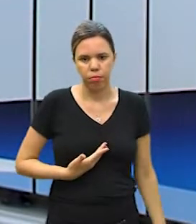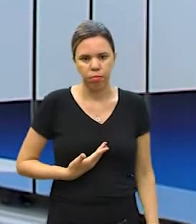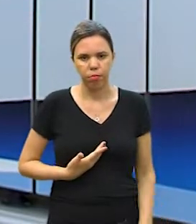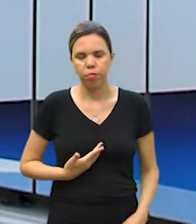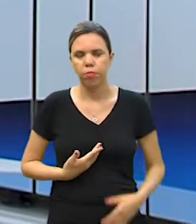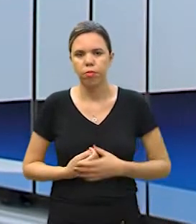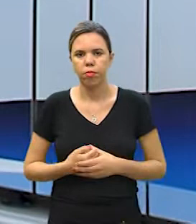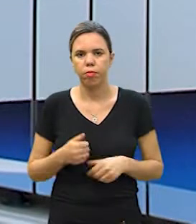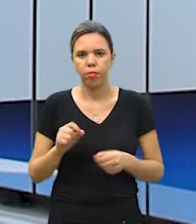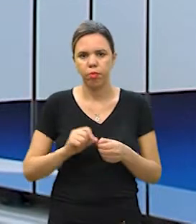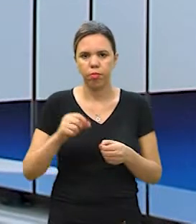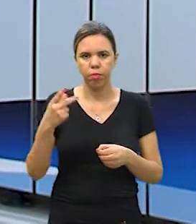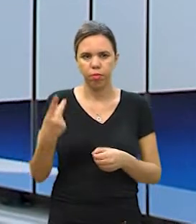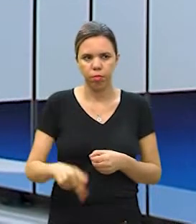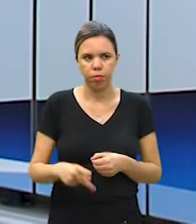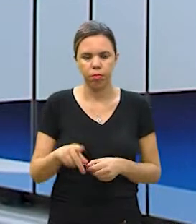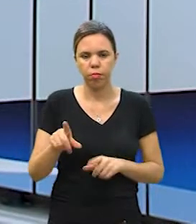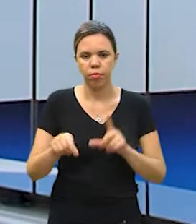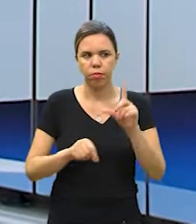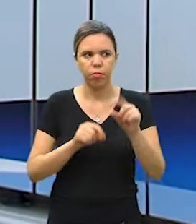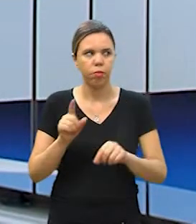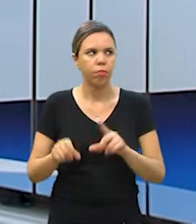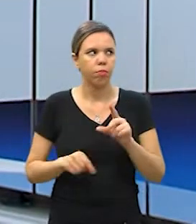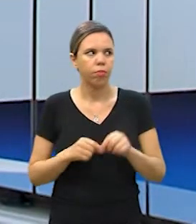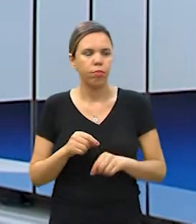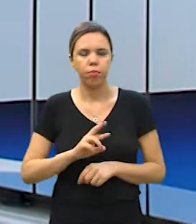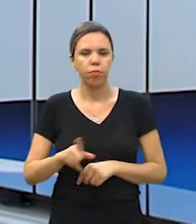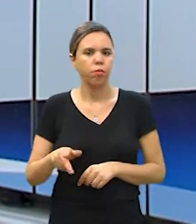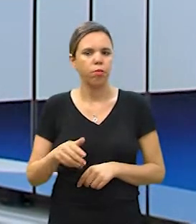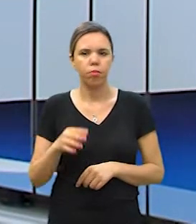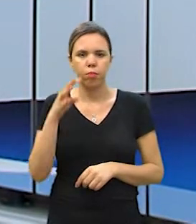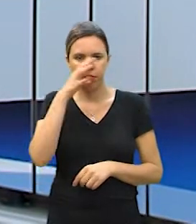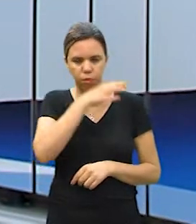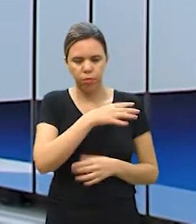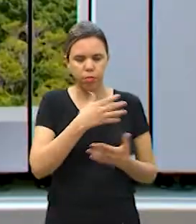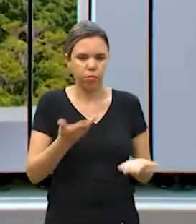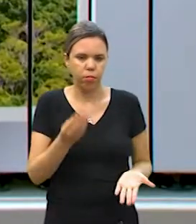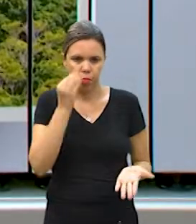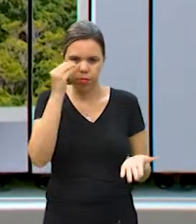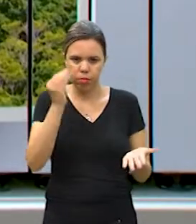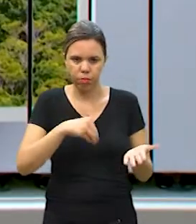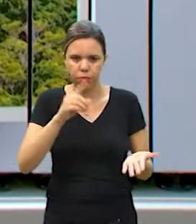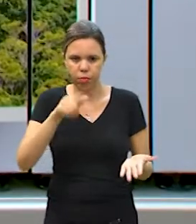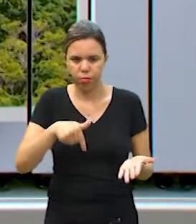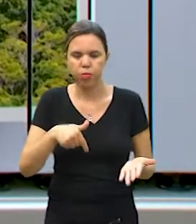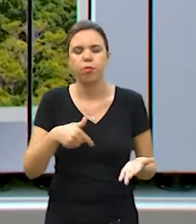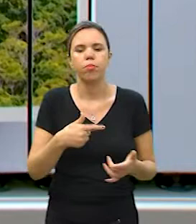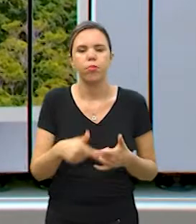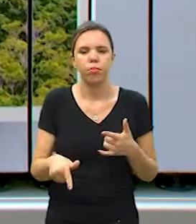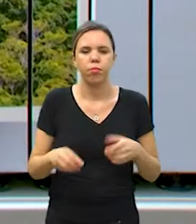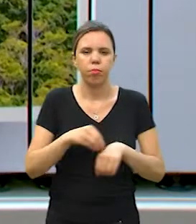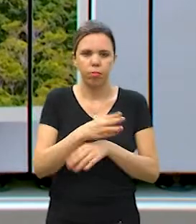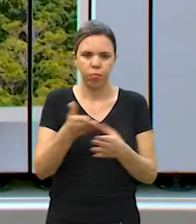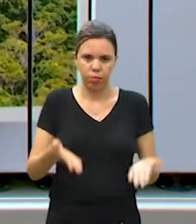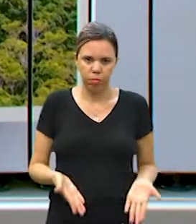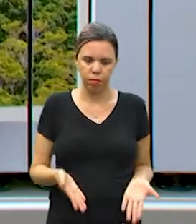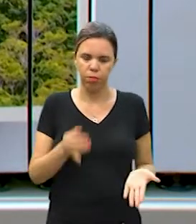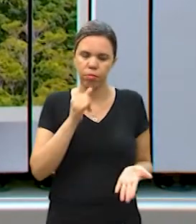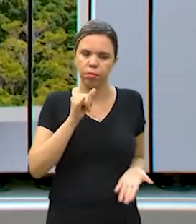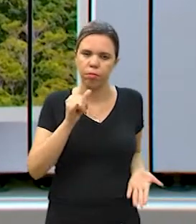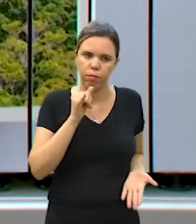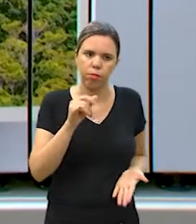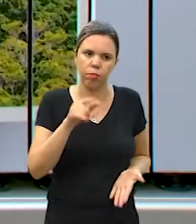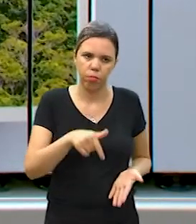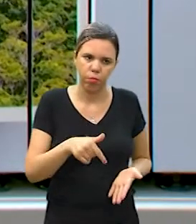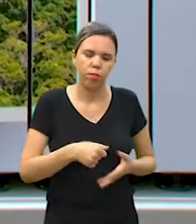foi condutor, fez as suas escolhas, não foi cumprido. Isso tem a ver com questões trazidas aqui,